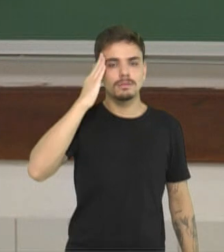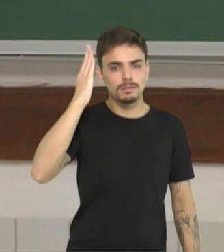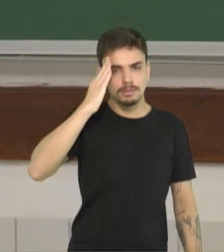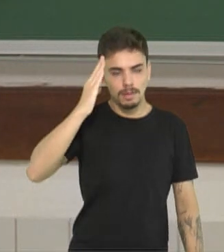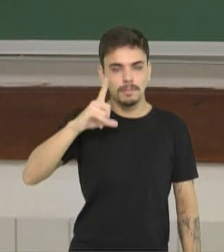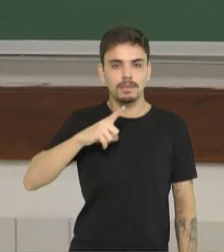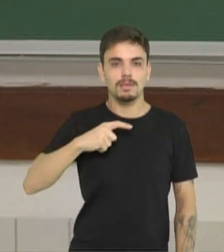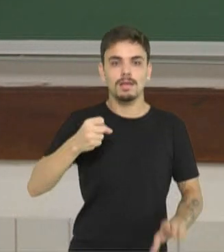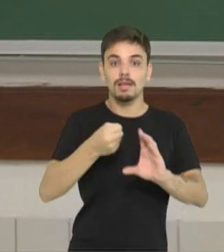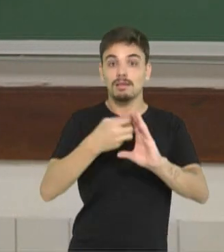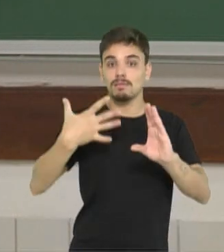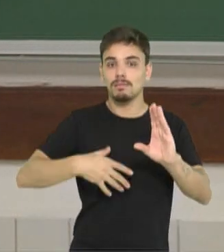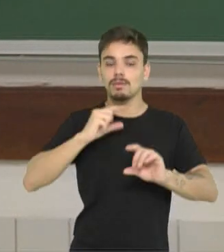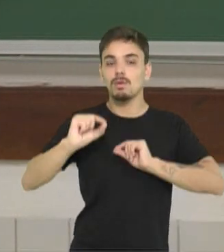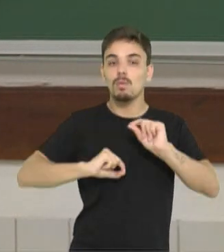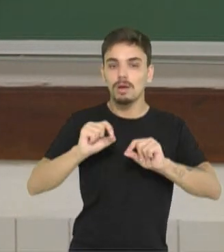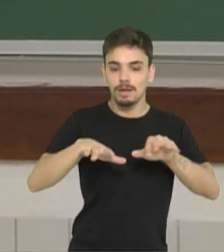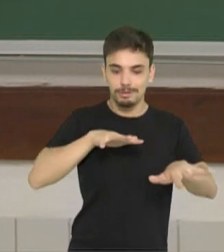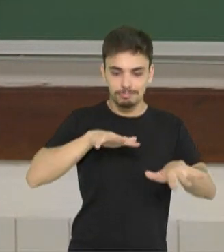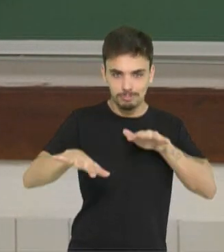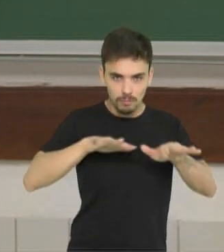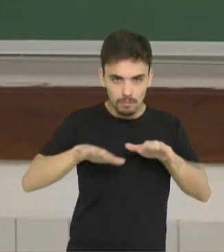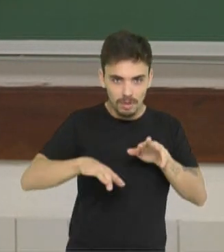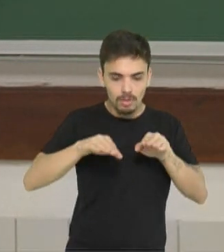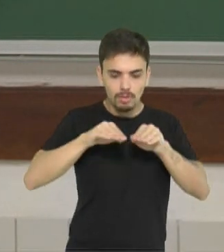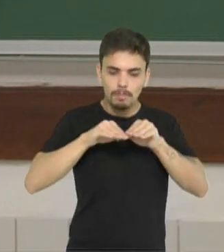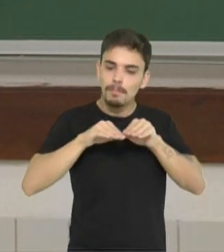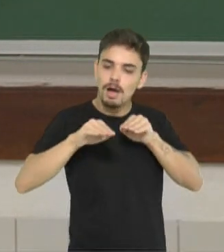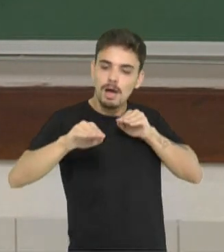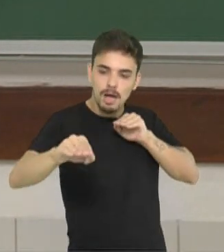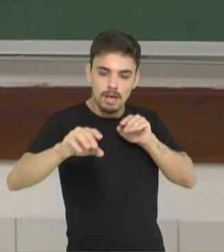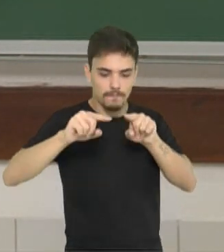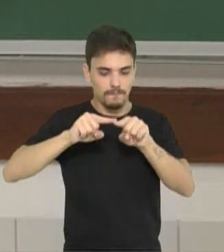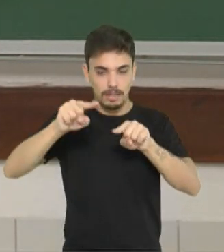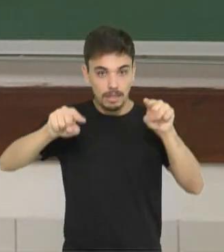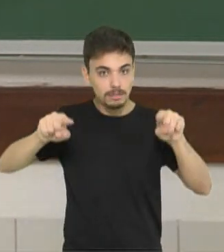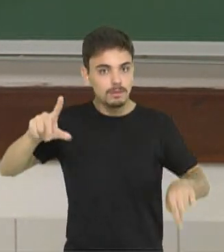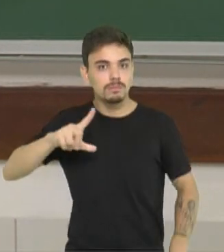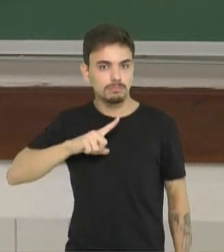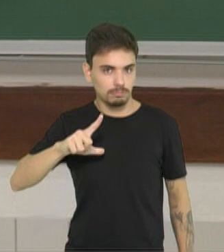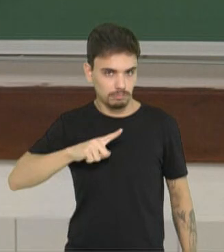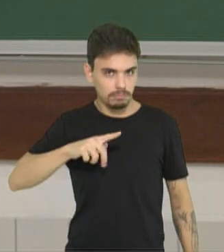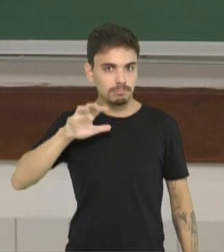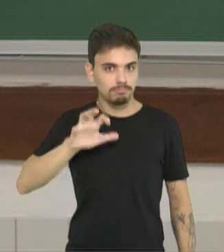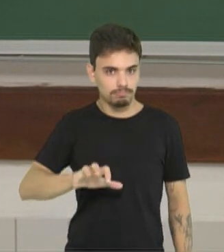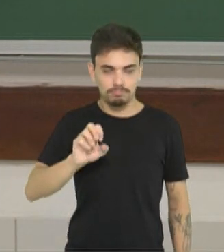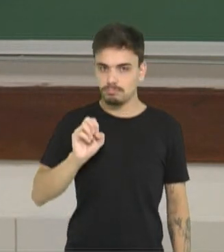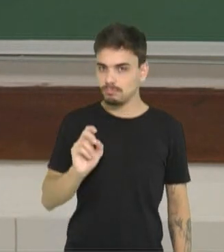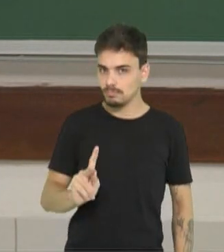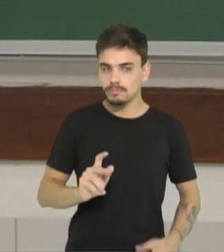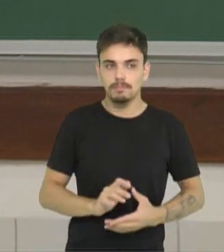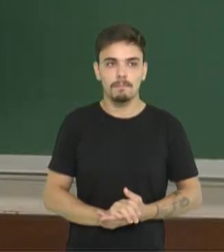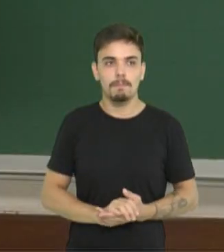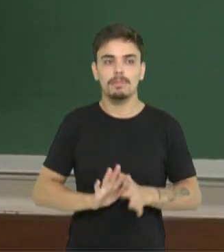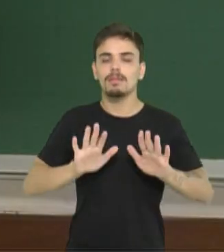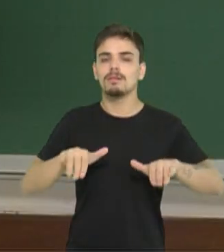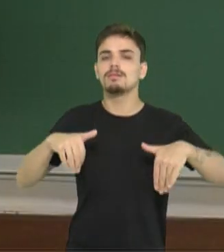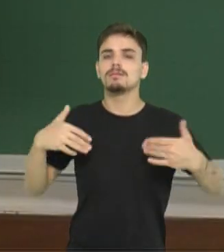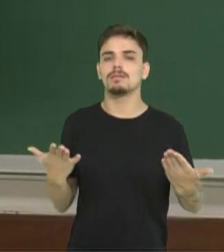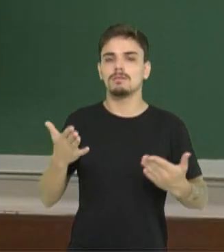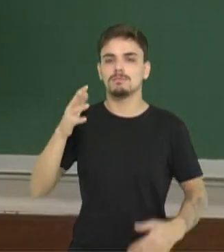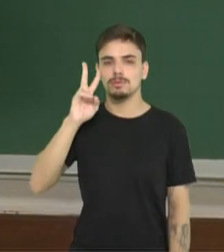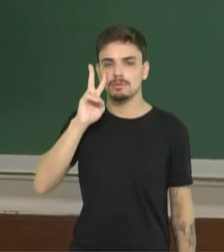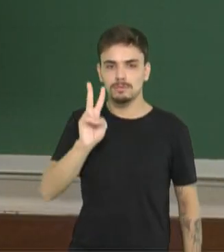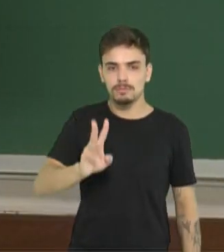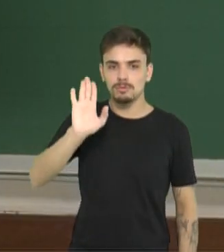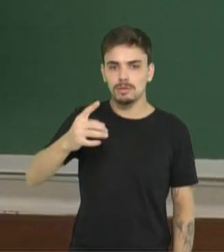gente classifica como movimento uniformemente variado, tá? E aí, então, já